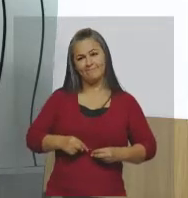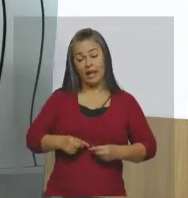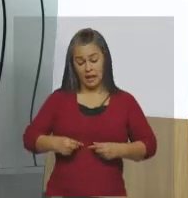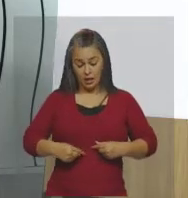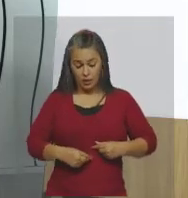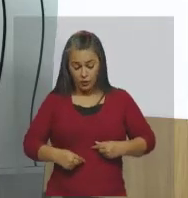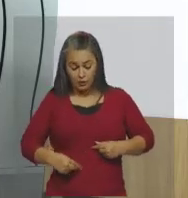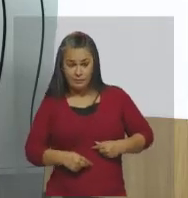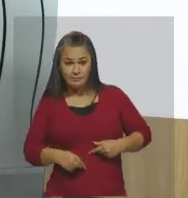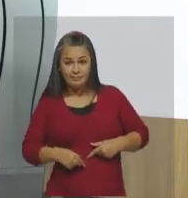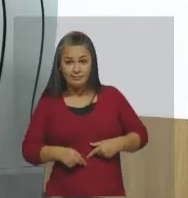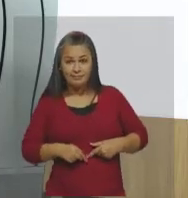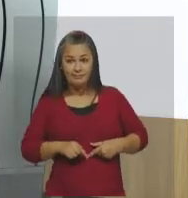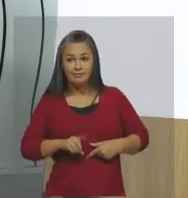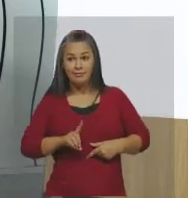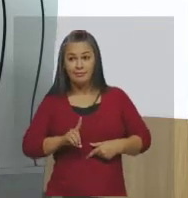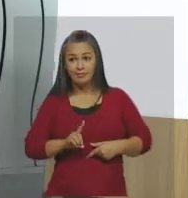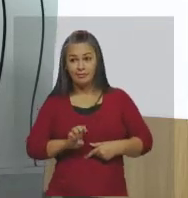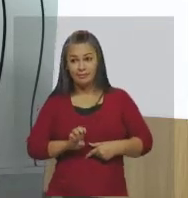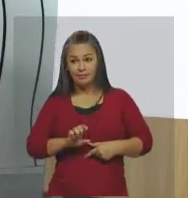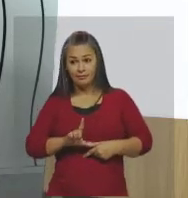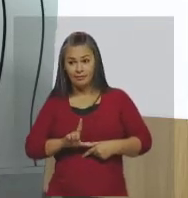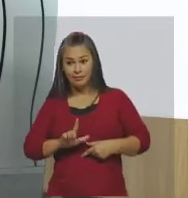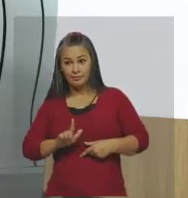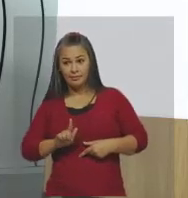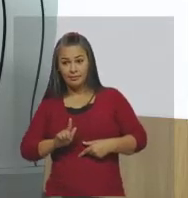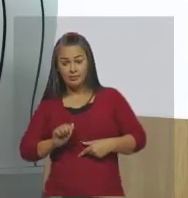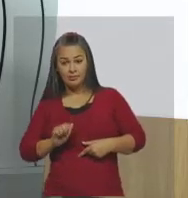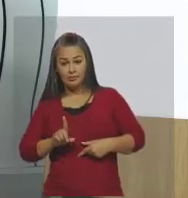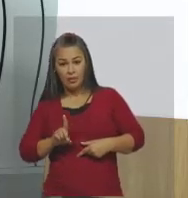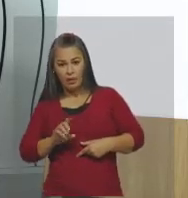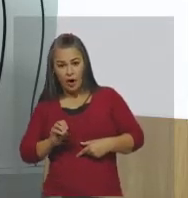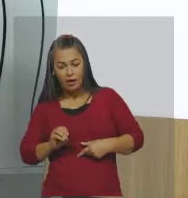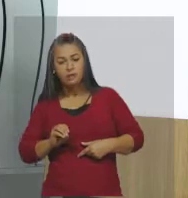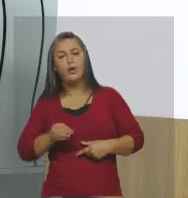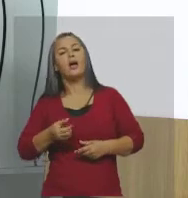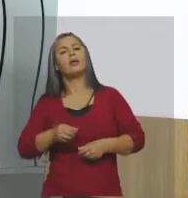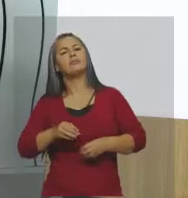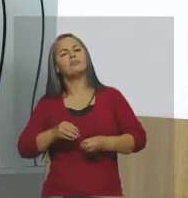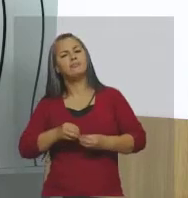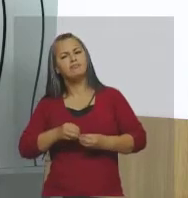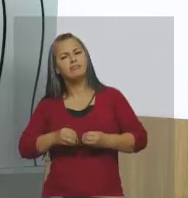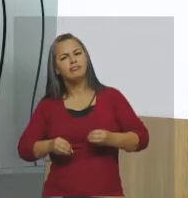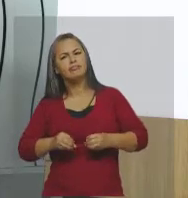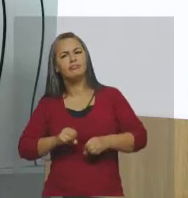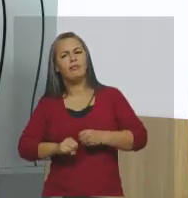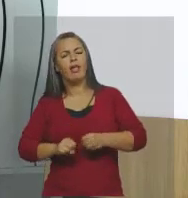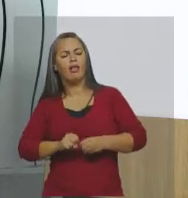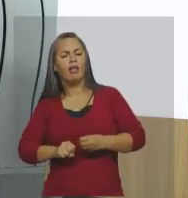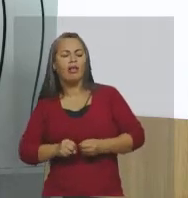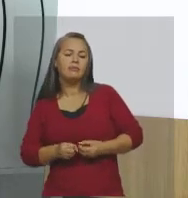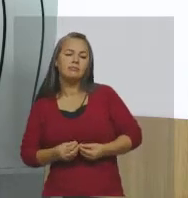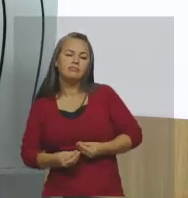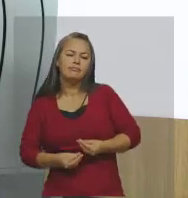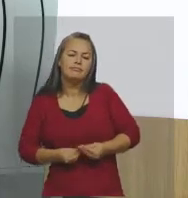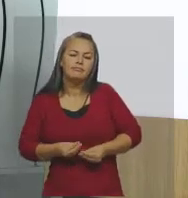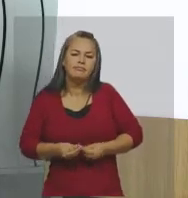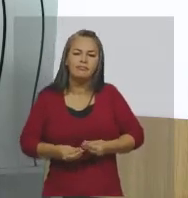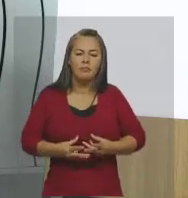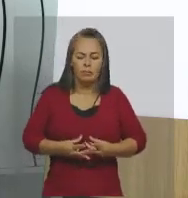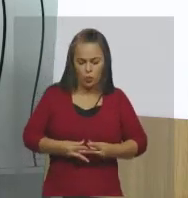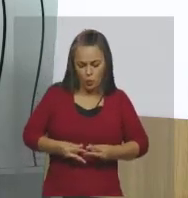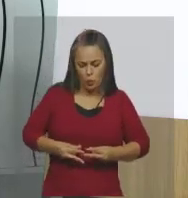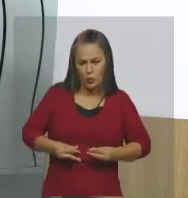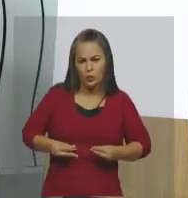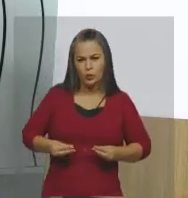só lipídio, ele também digere alguns peptídeos, tornando-os menores ainda até ter o tamanho, né, de moléculas